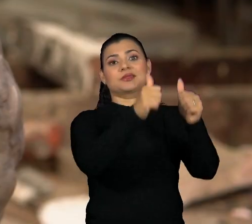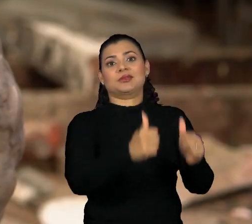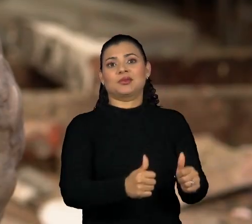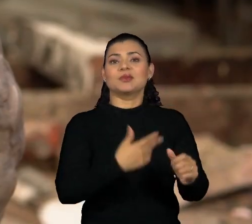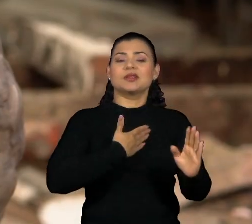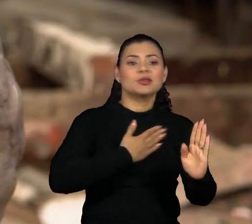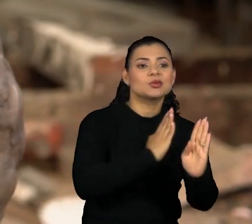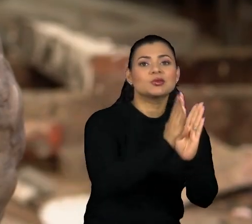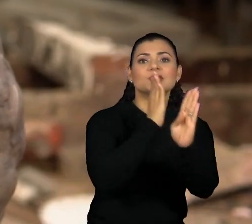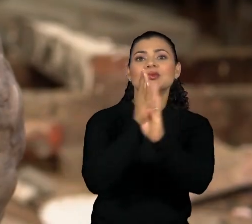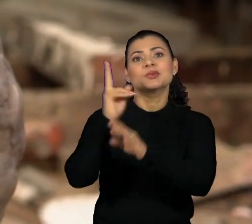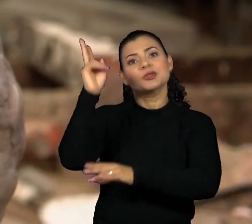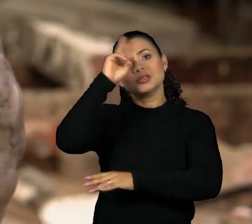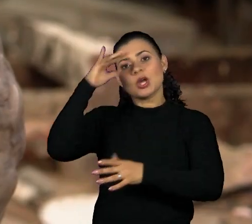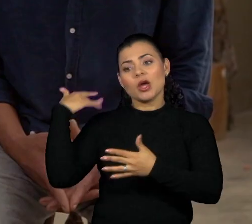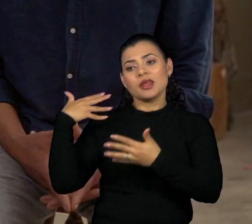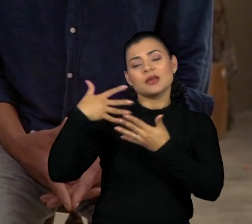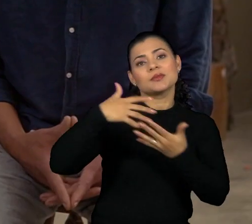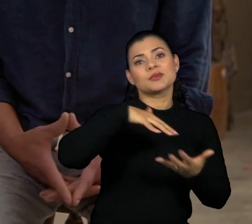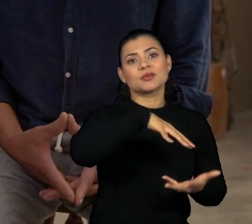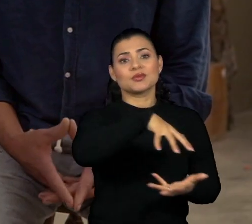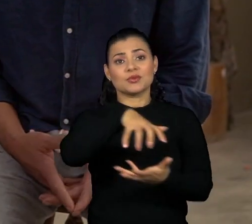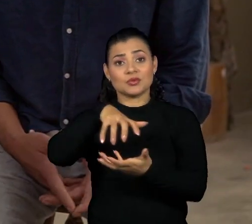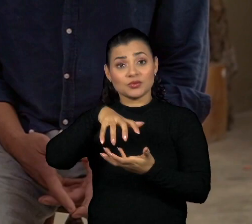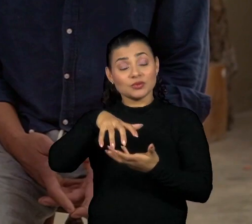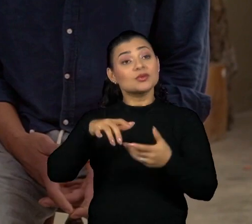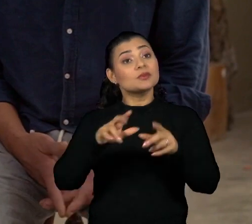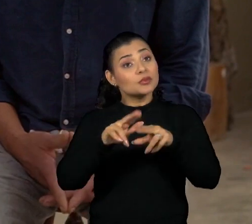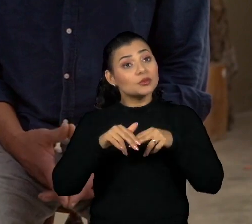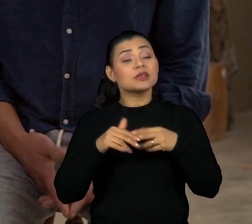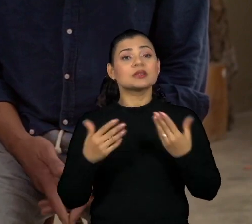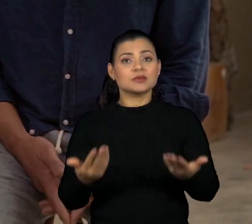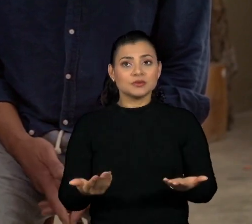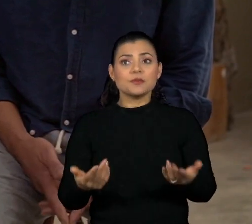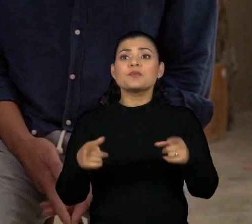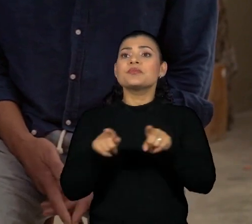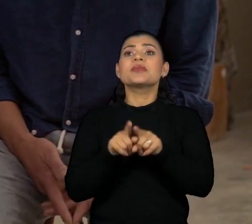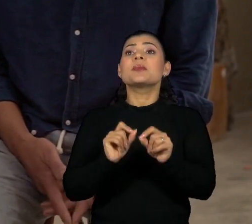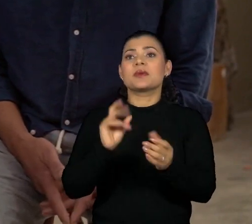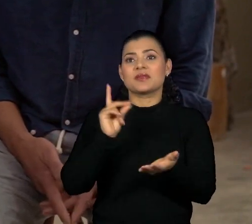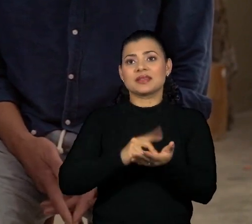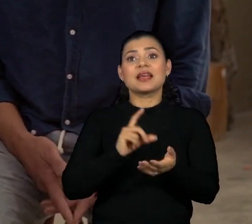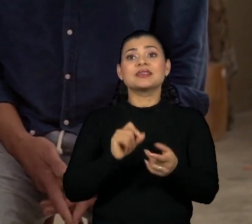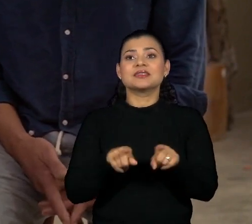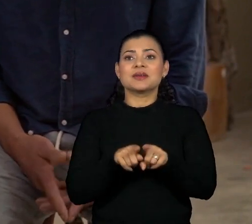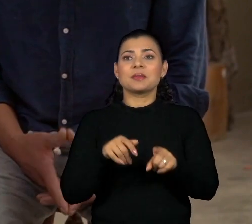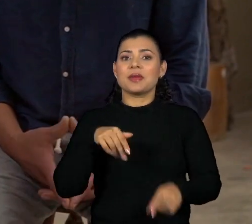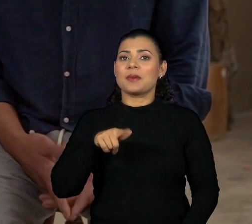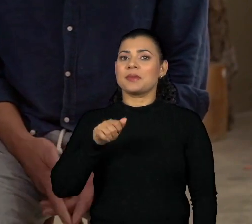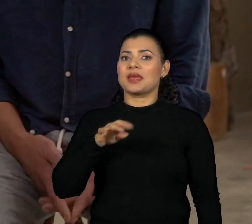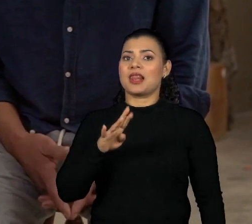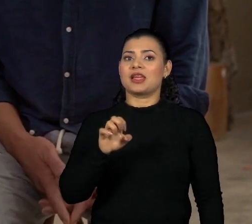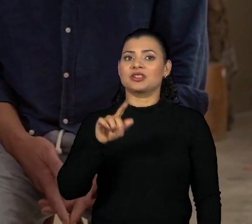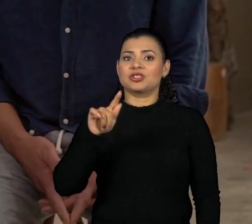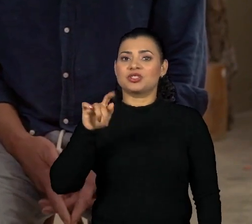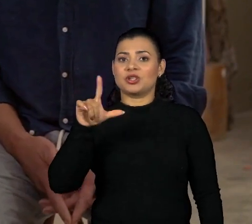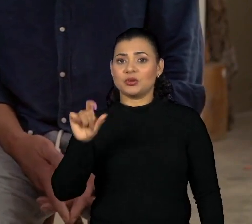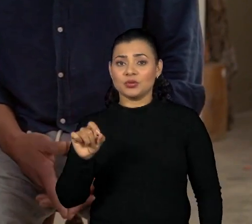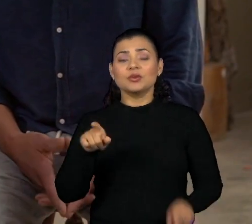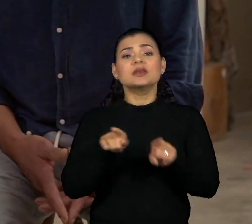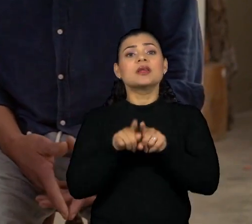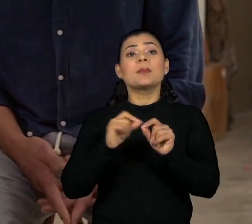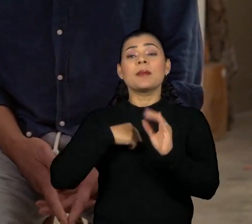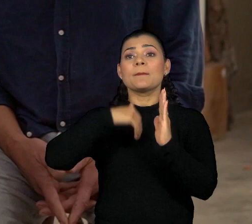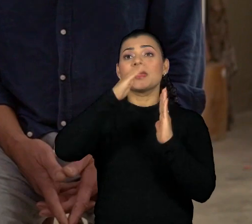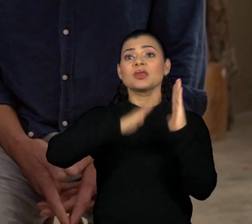descobriu a história da humanidade, né? No Renascimento, que tinha uma discussão entre até Michelangelo e Leonardo da Vinci, de que a